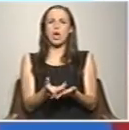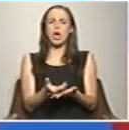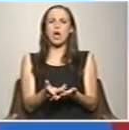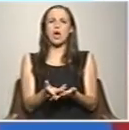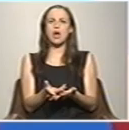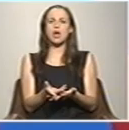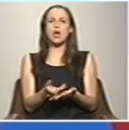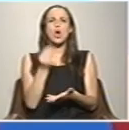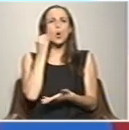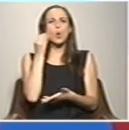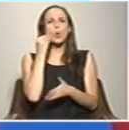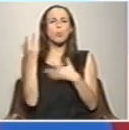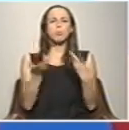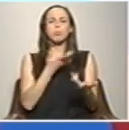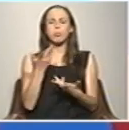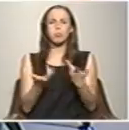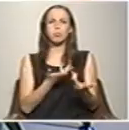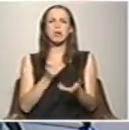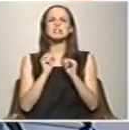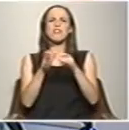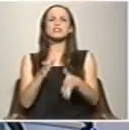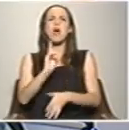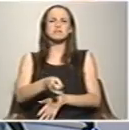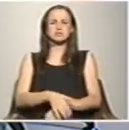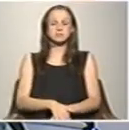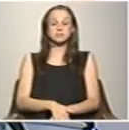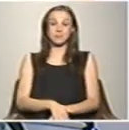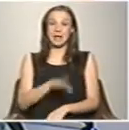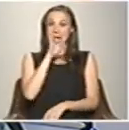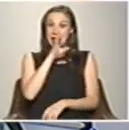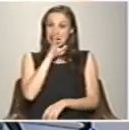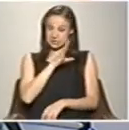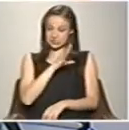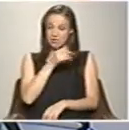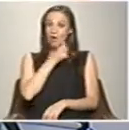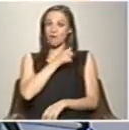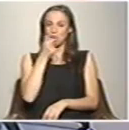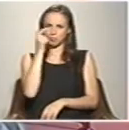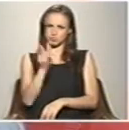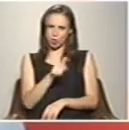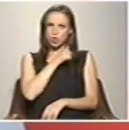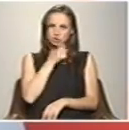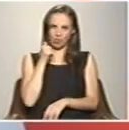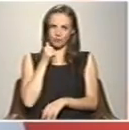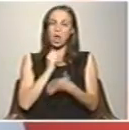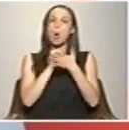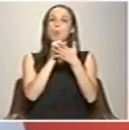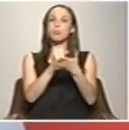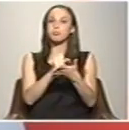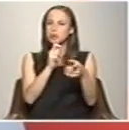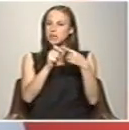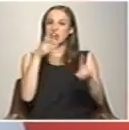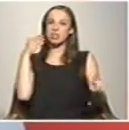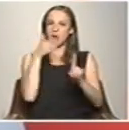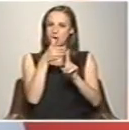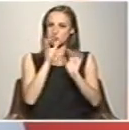intervenção é que vocês conseguem ter para resolver, sim, os problemas dessas normalmente pessoas? Quando conseguimos chegar à vítima, o apoio é este apoio especializado direito no sentido